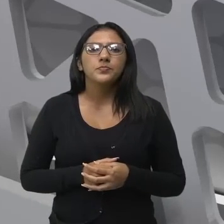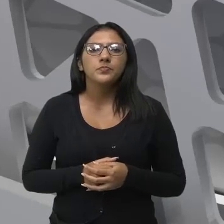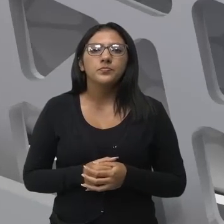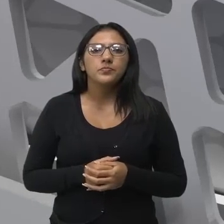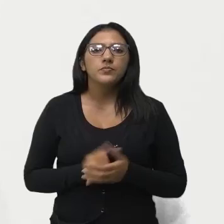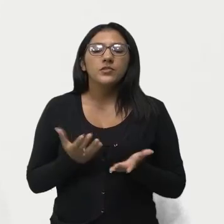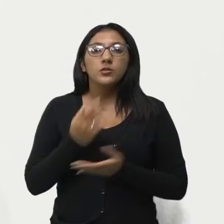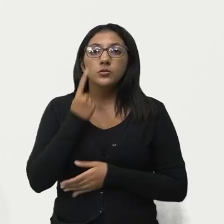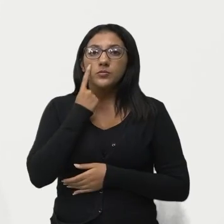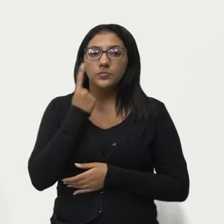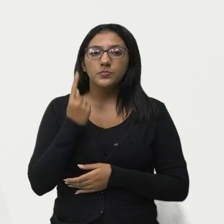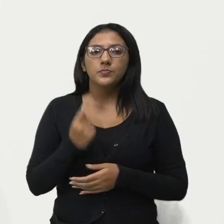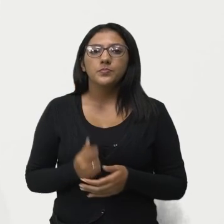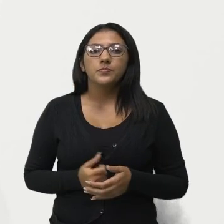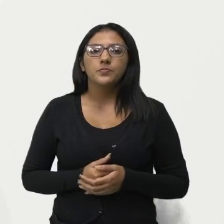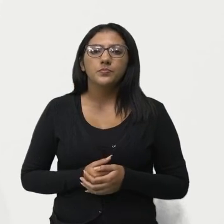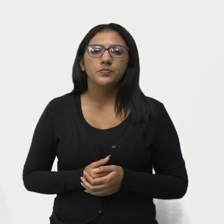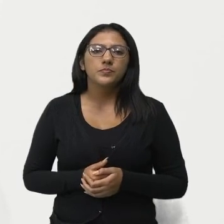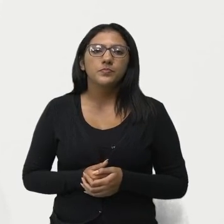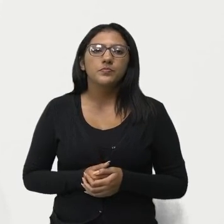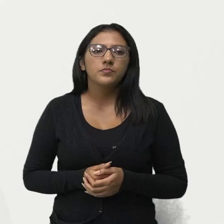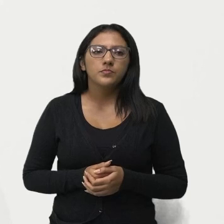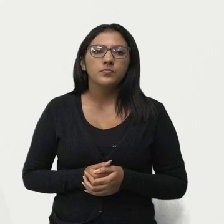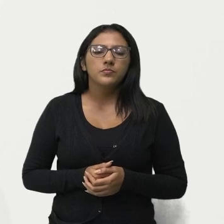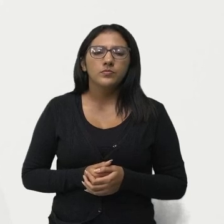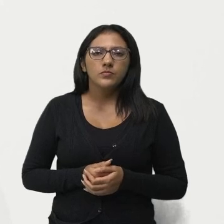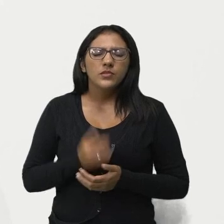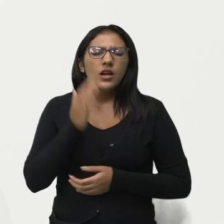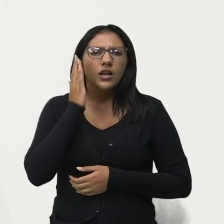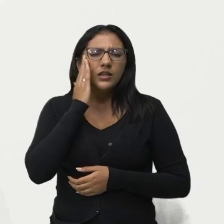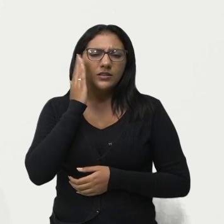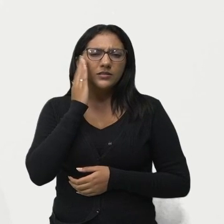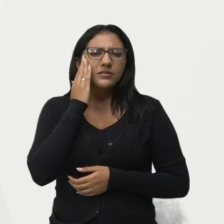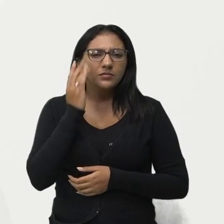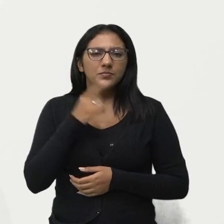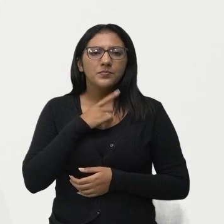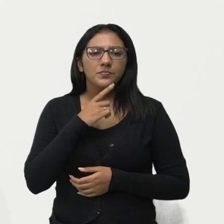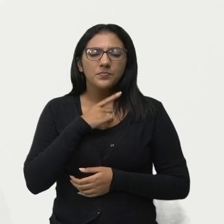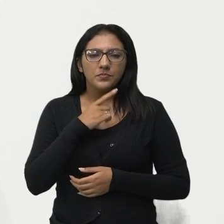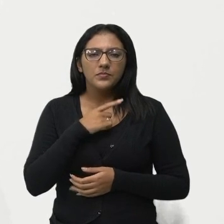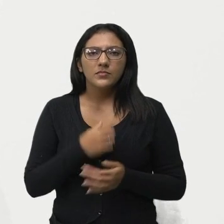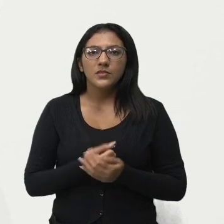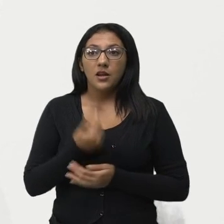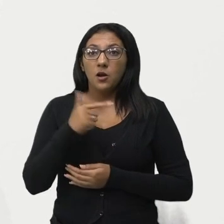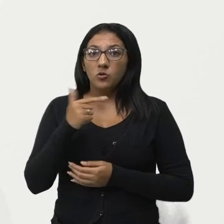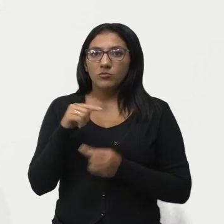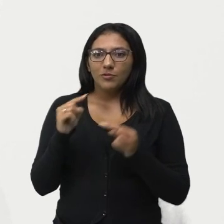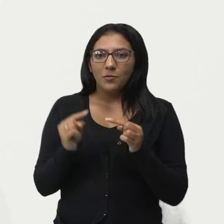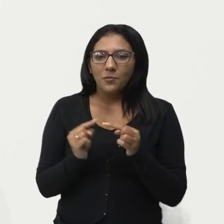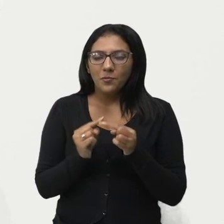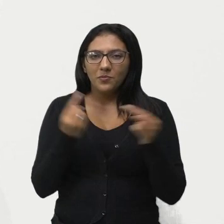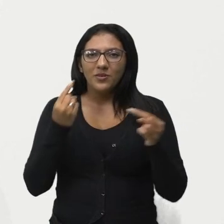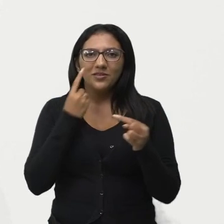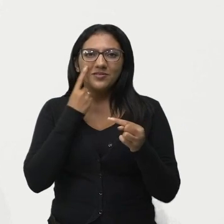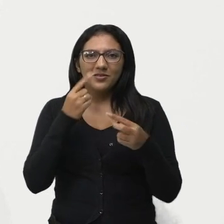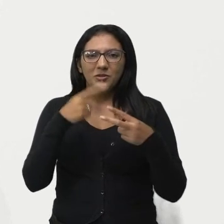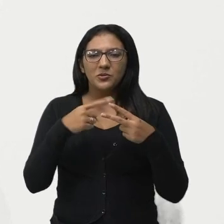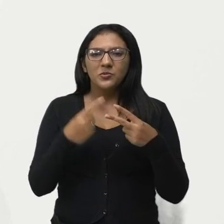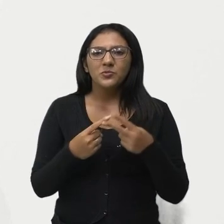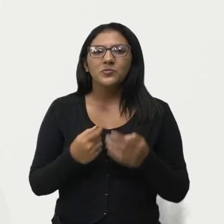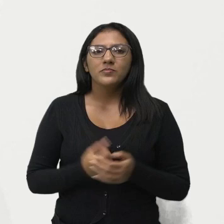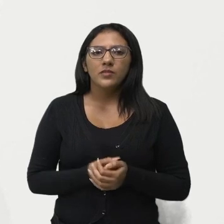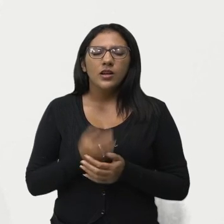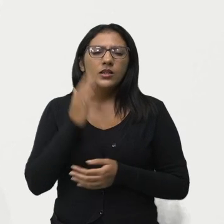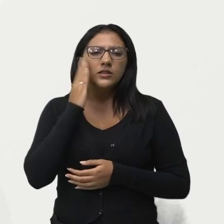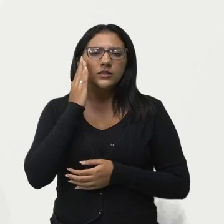gente fechar, nós temos aí, ó, como a igualdade, né, como nós concluímos aqui, né, como a igualdade não é verdadeira, temos que